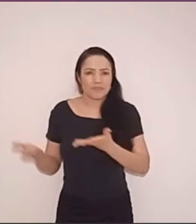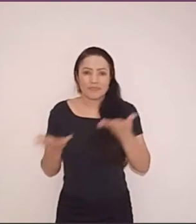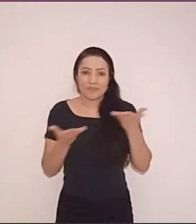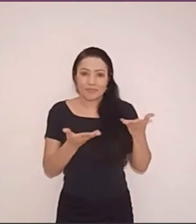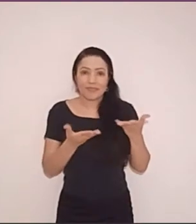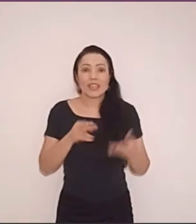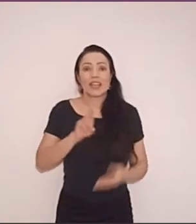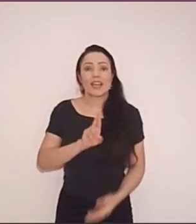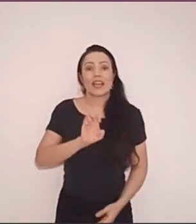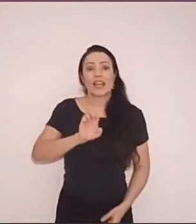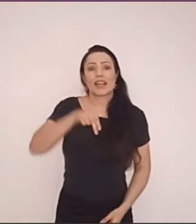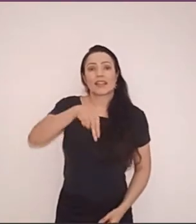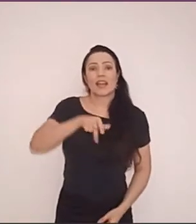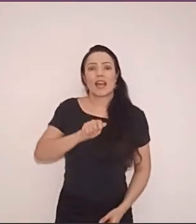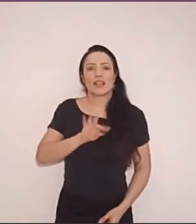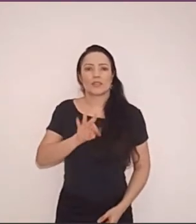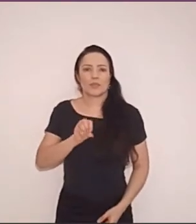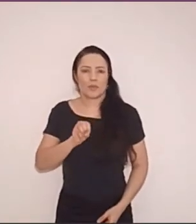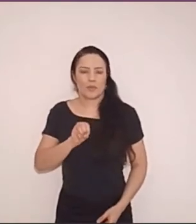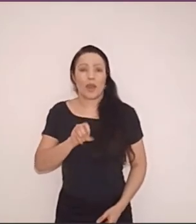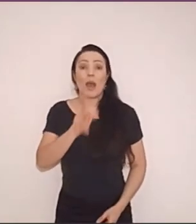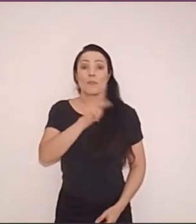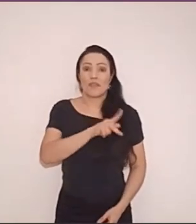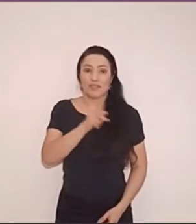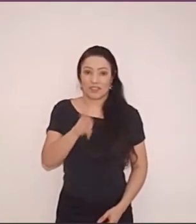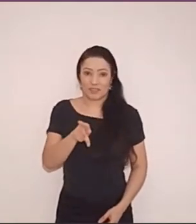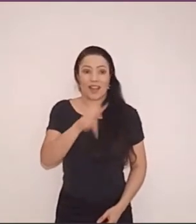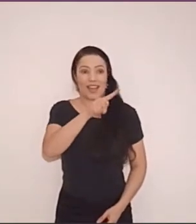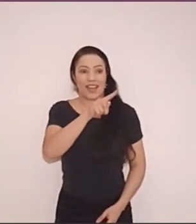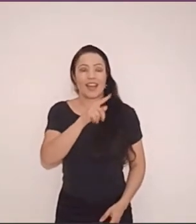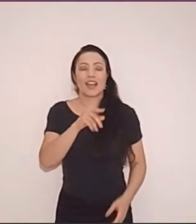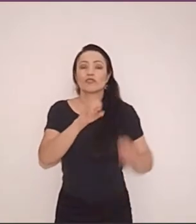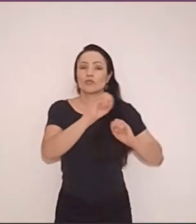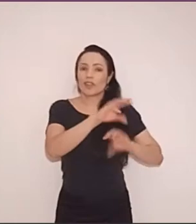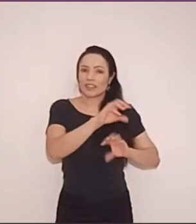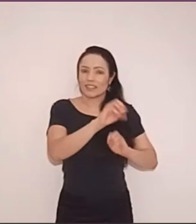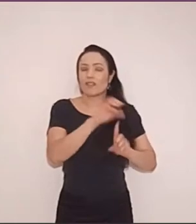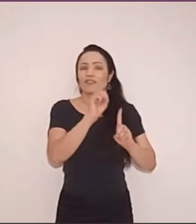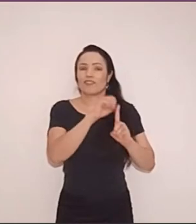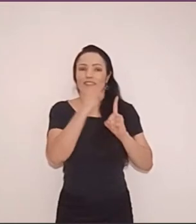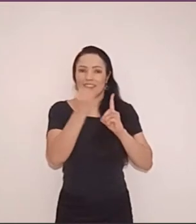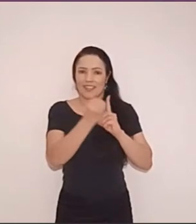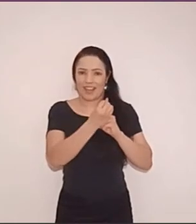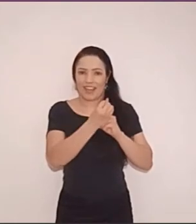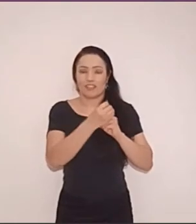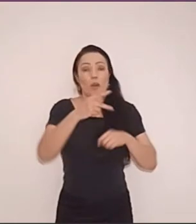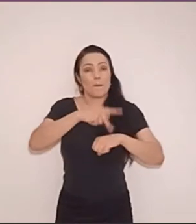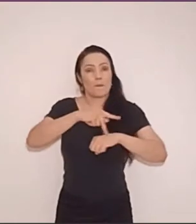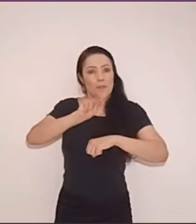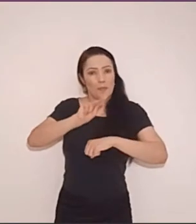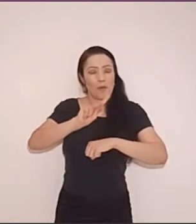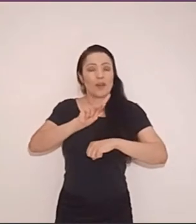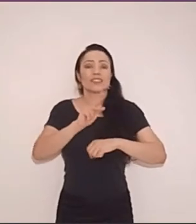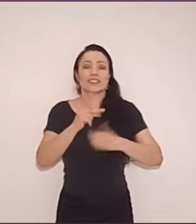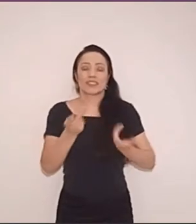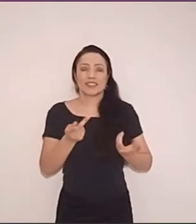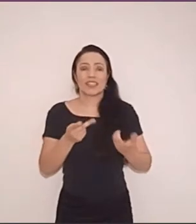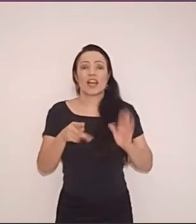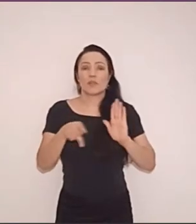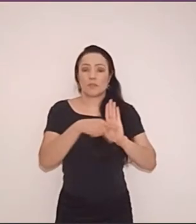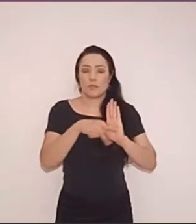Nogueira Renato é professor do Departamento de Educação e Sociedade do programa de pós-graduação em filosofia